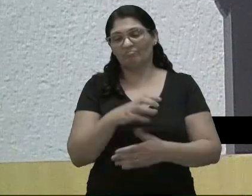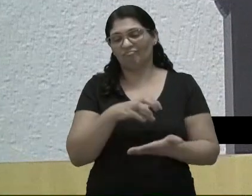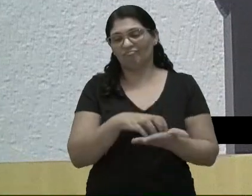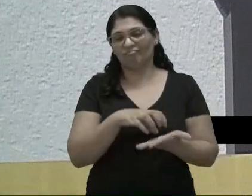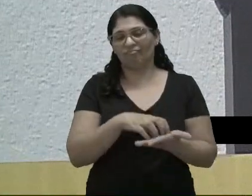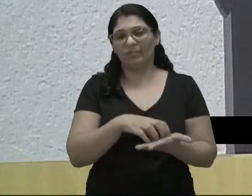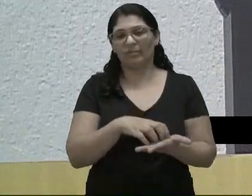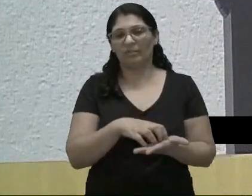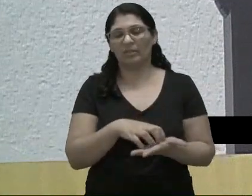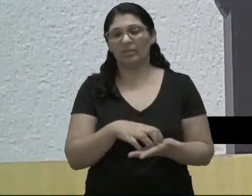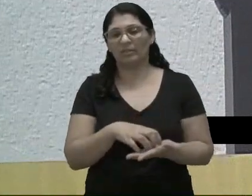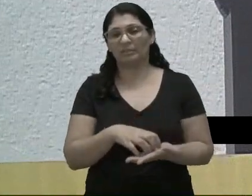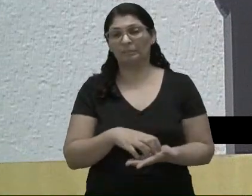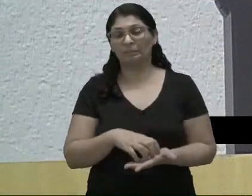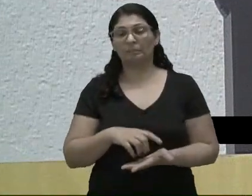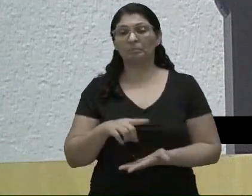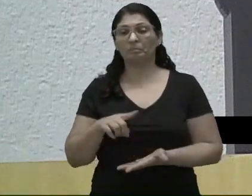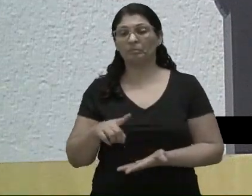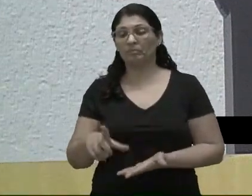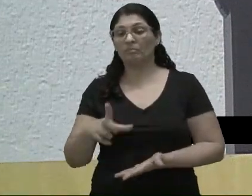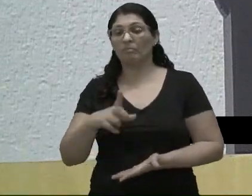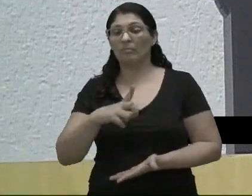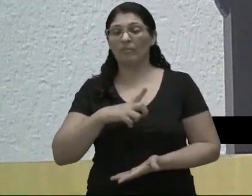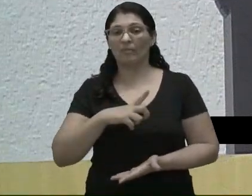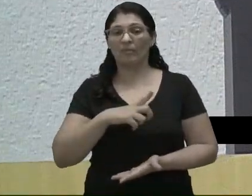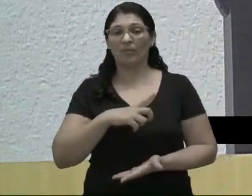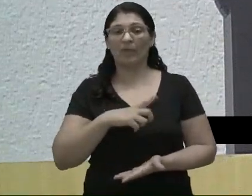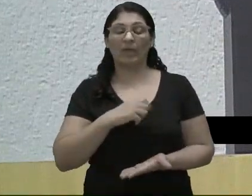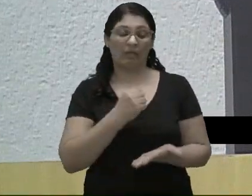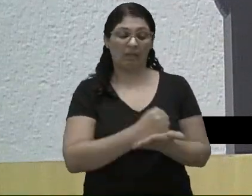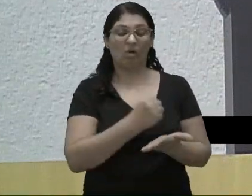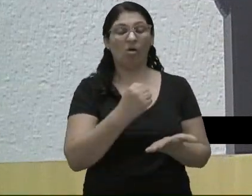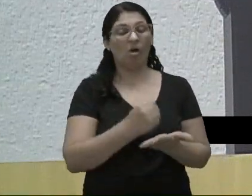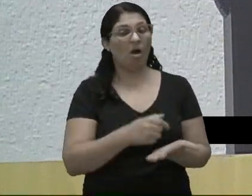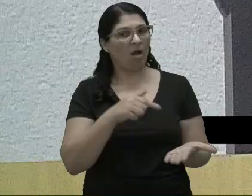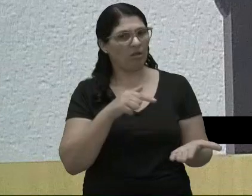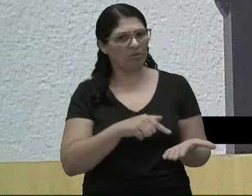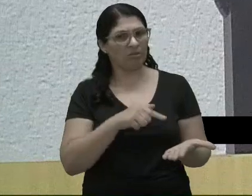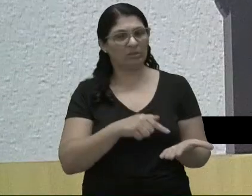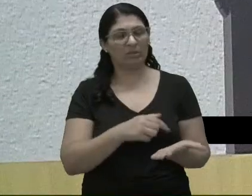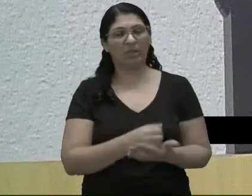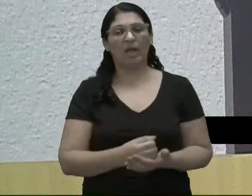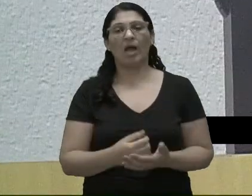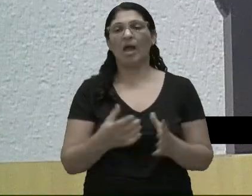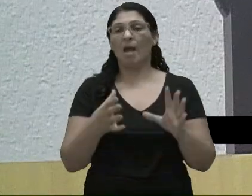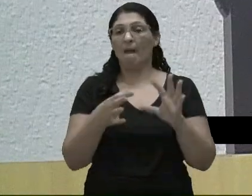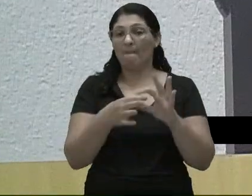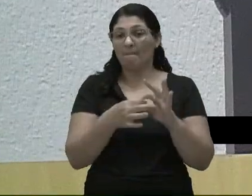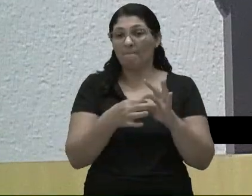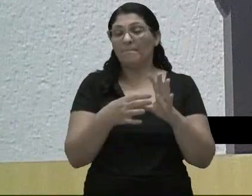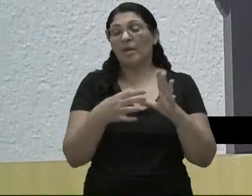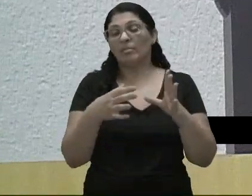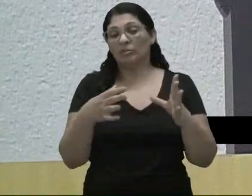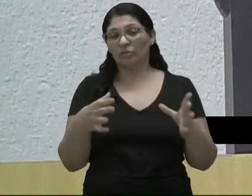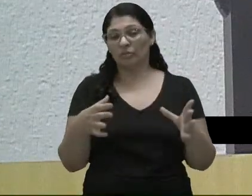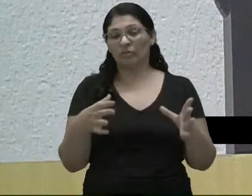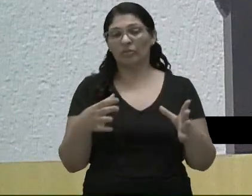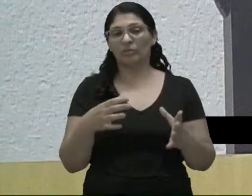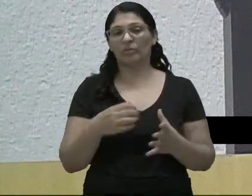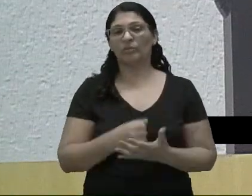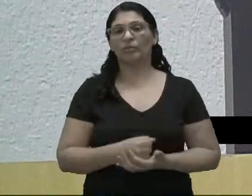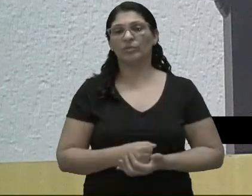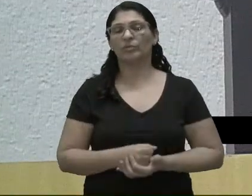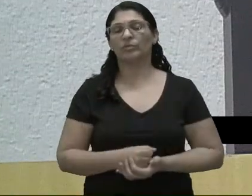E aí, a OS, ela tem, então, isso está em contrato, tá? É permitido, infelizmente, é permitido.